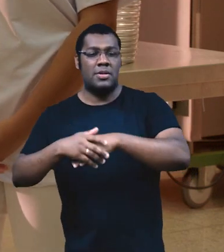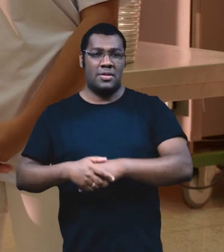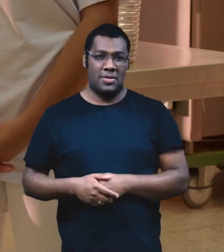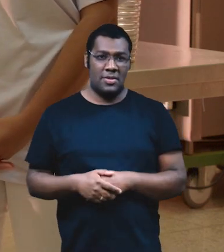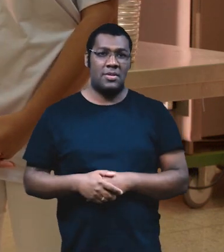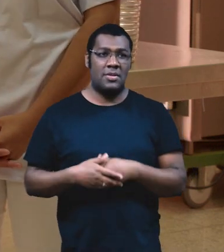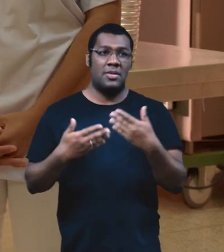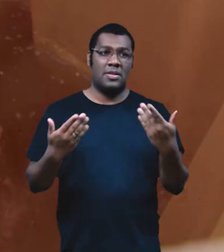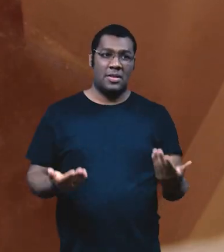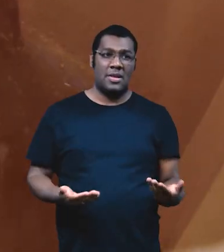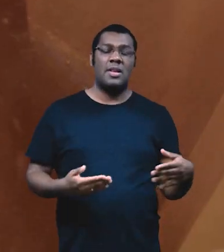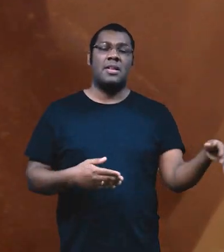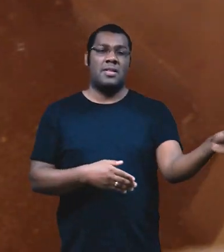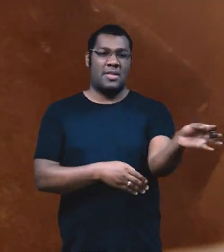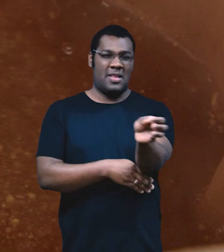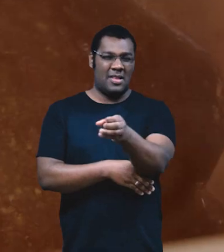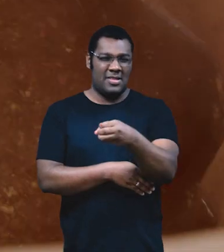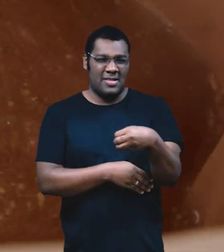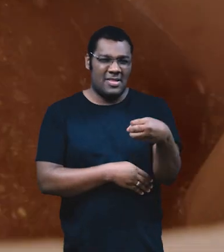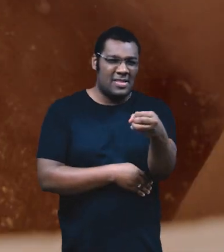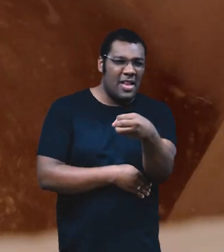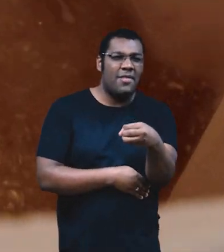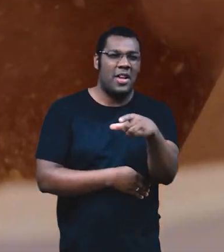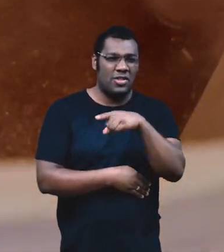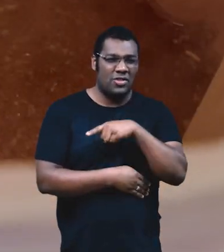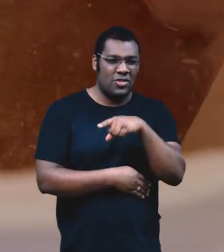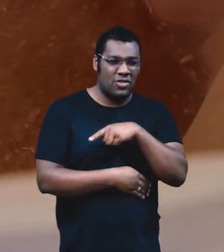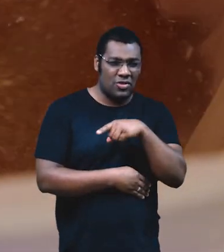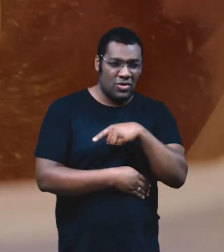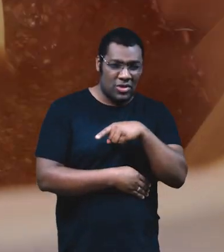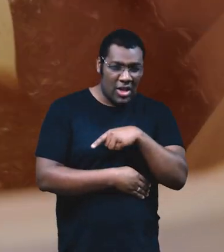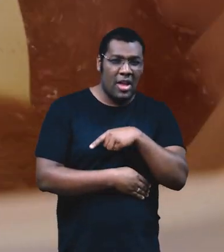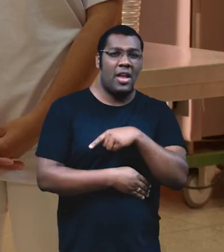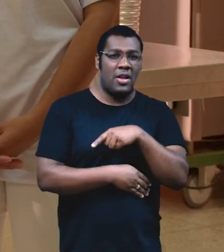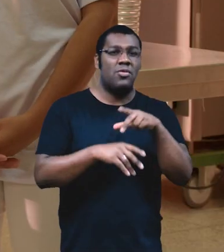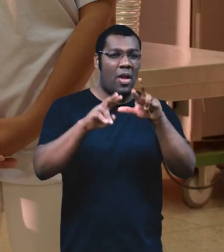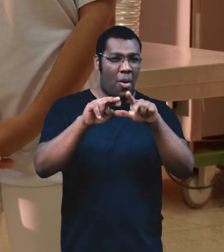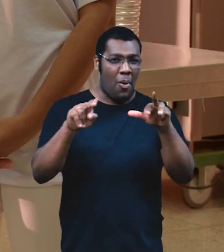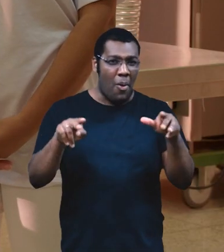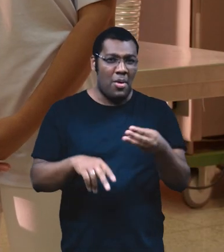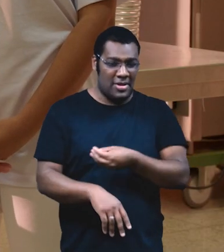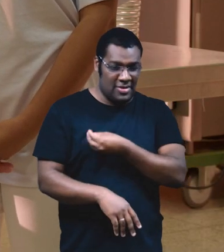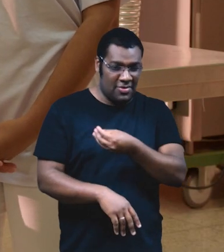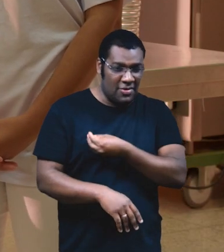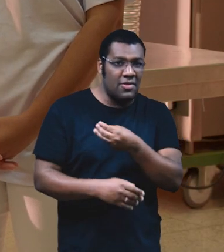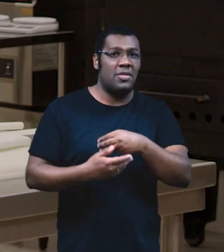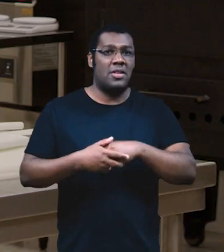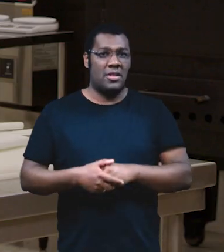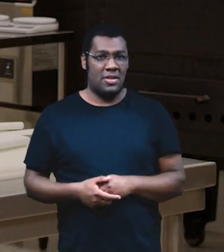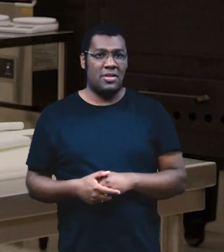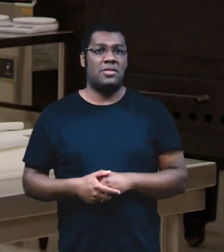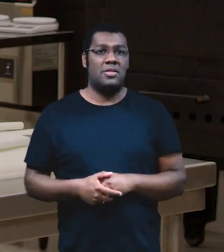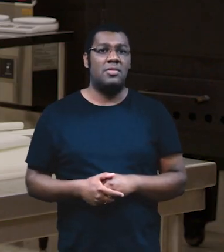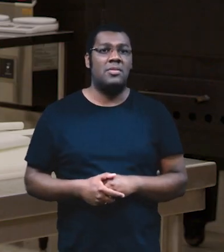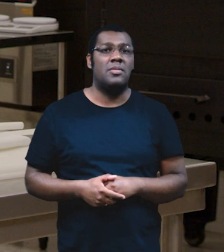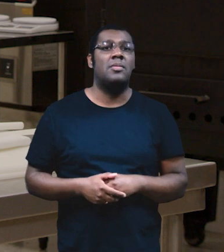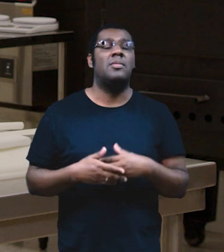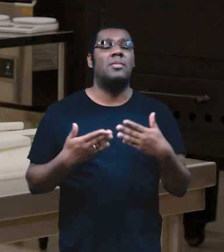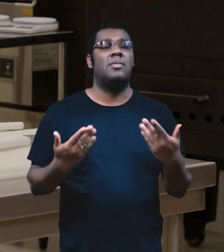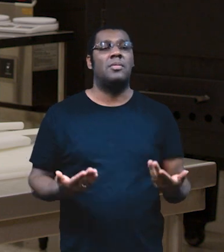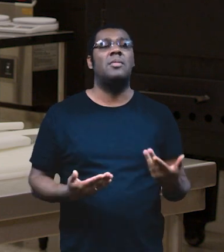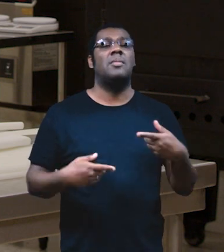aqui é pouco, qualquer coisinha a gente mata o nosso fermento, que é um ser vivo. Então é todo o cuidado mesmo. Para os estudantes